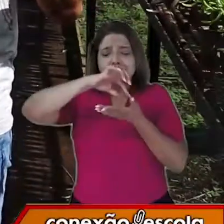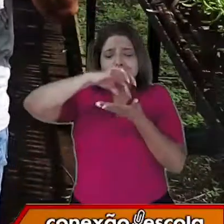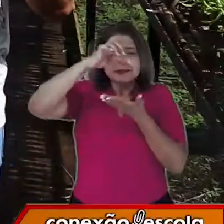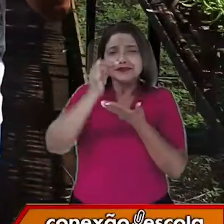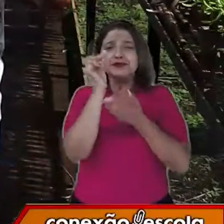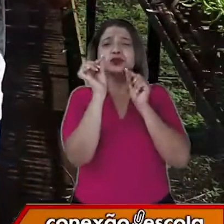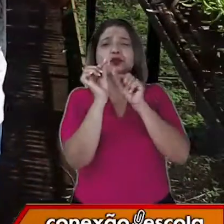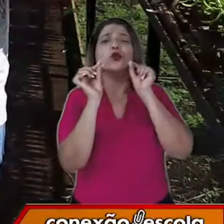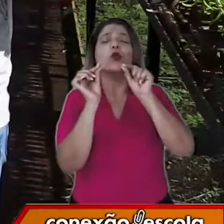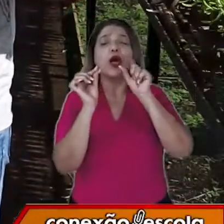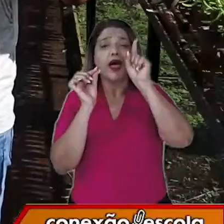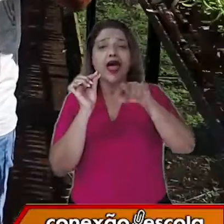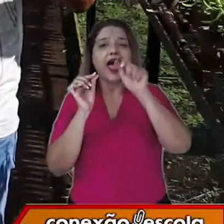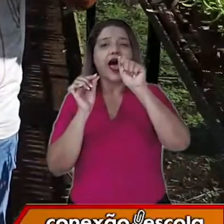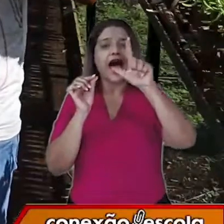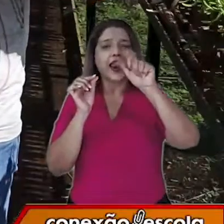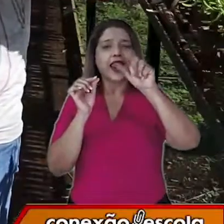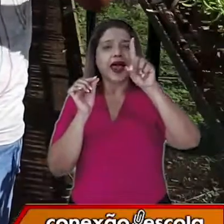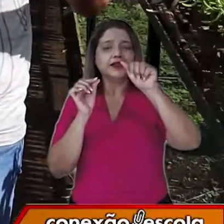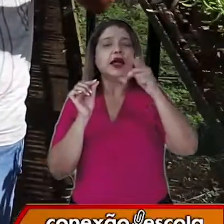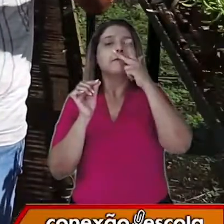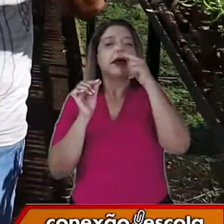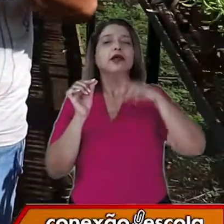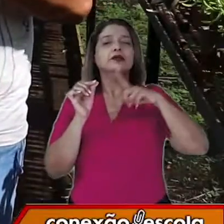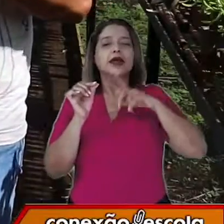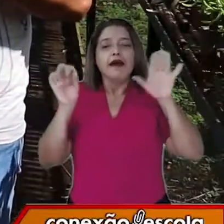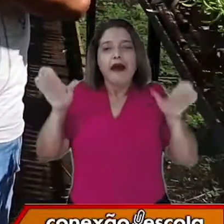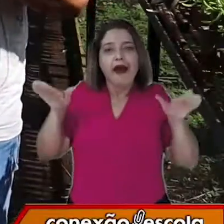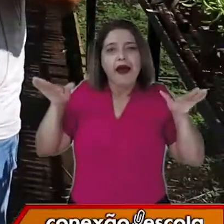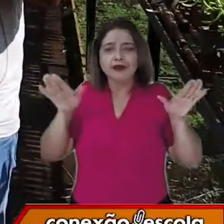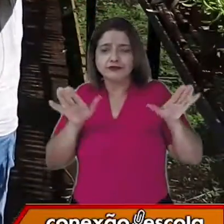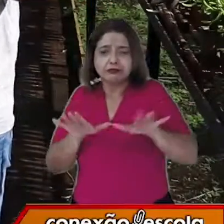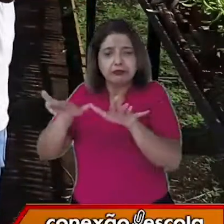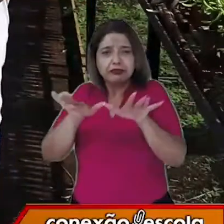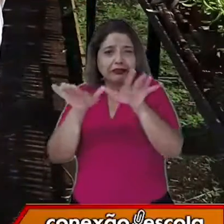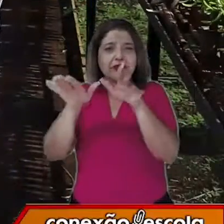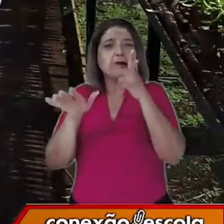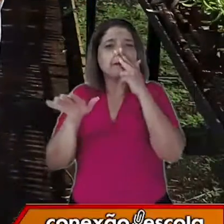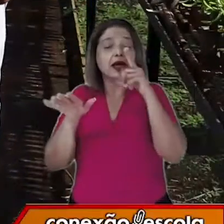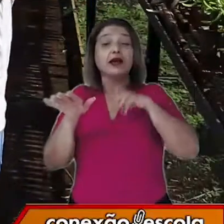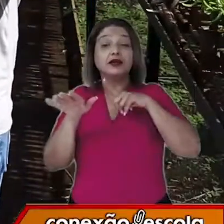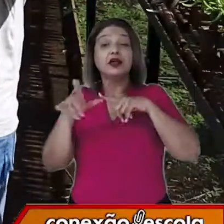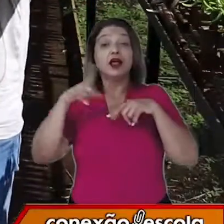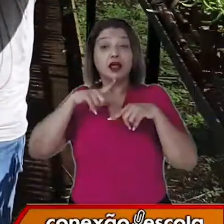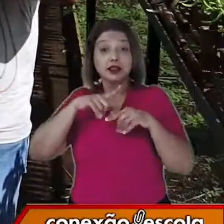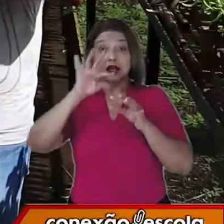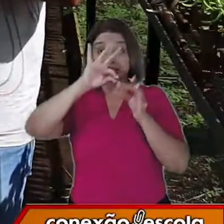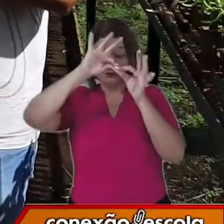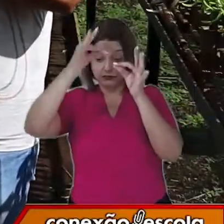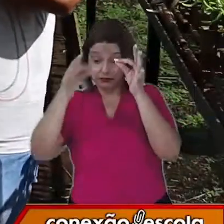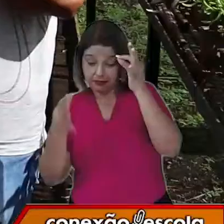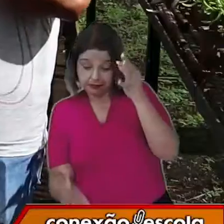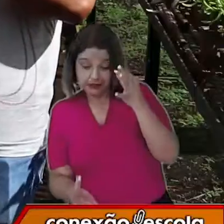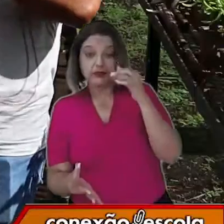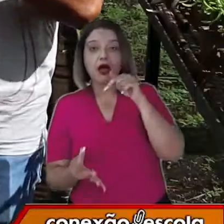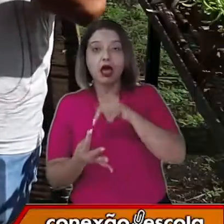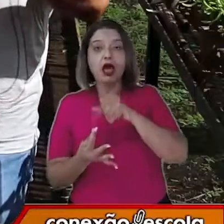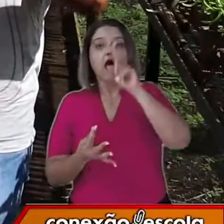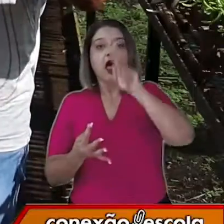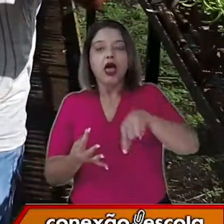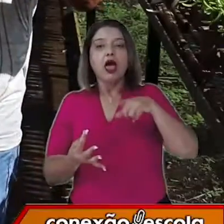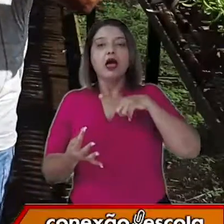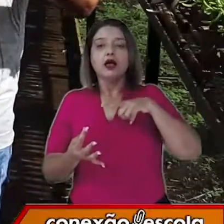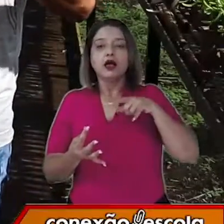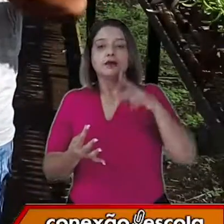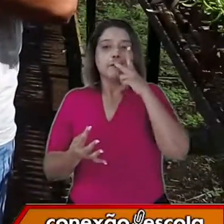sementes aladas? São aquelas que têm um tipo de uma asinha, E essas sementes, elas vão, os frutos dessas plantas